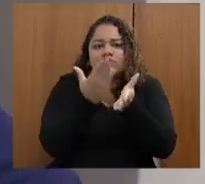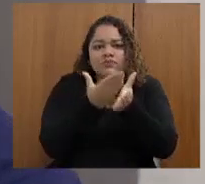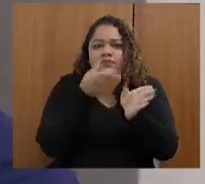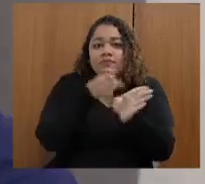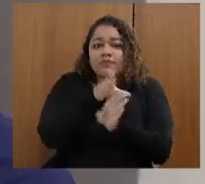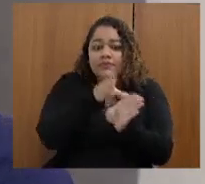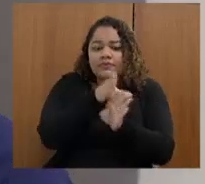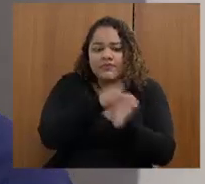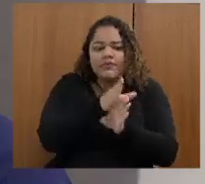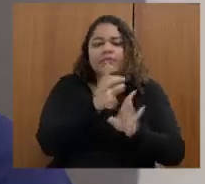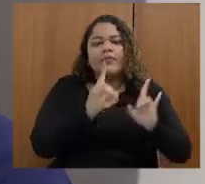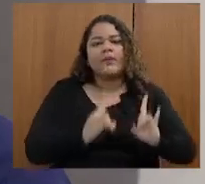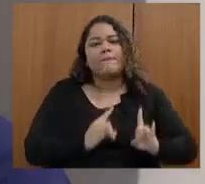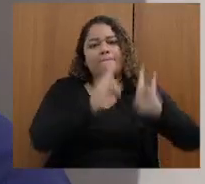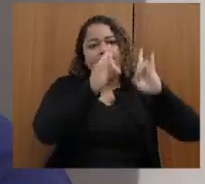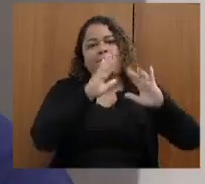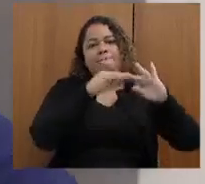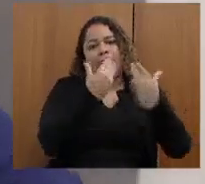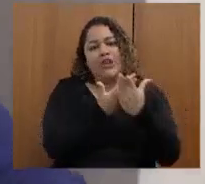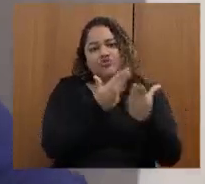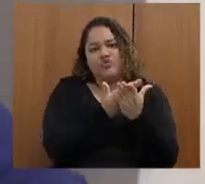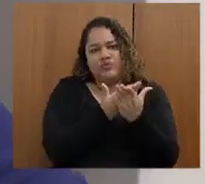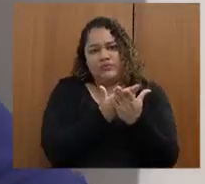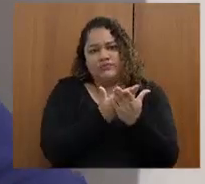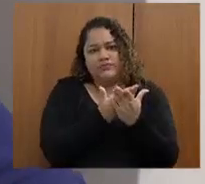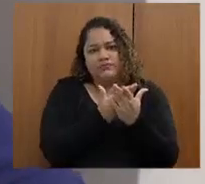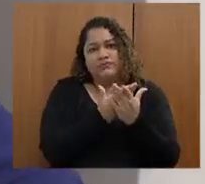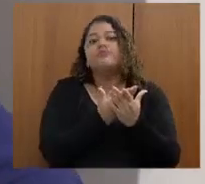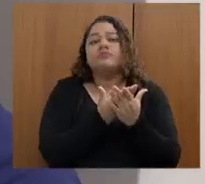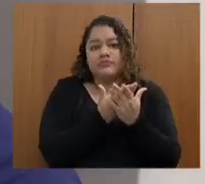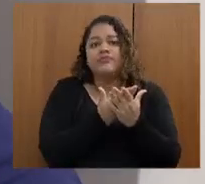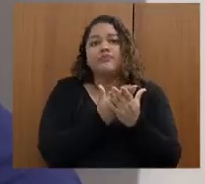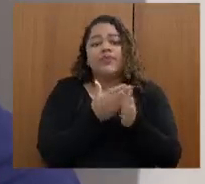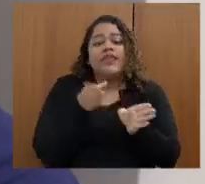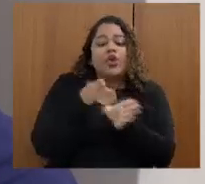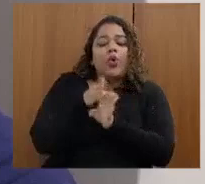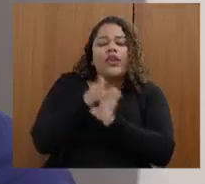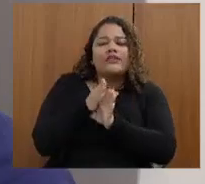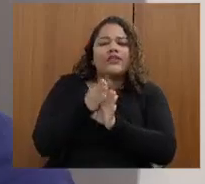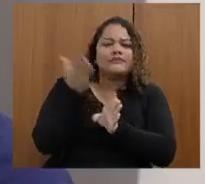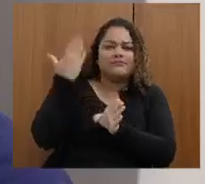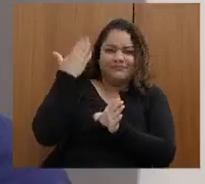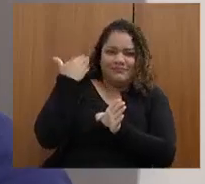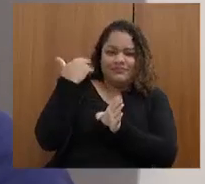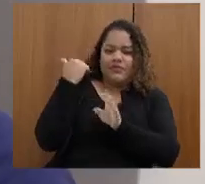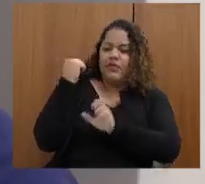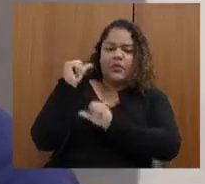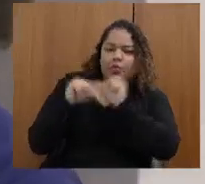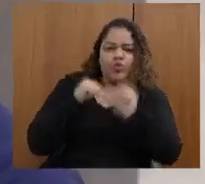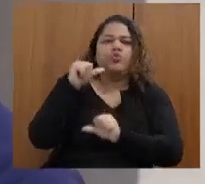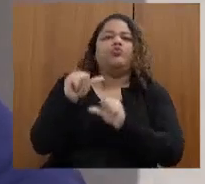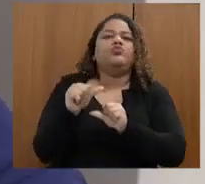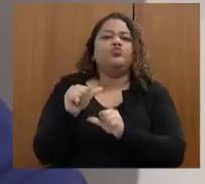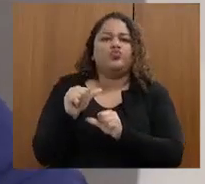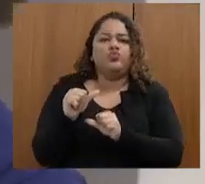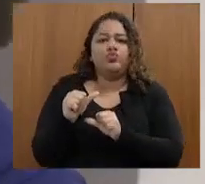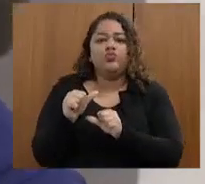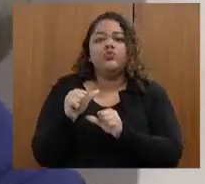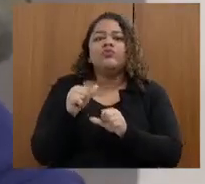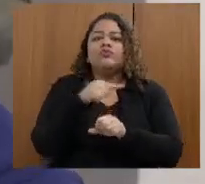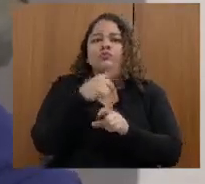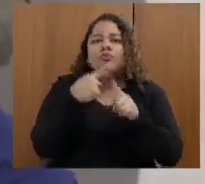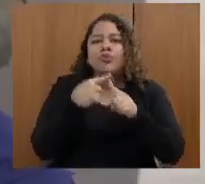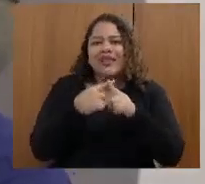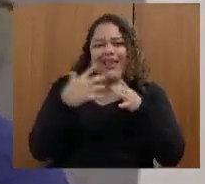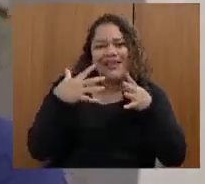efetivamente nós alteramos algumas orientações que atrapalhavam a autonomia do Jesus escolar